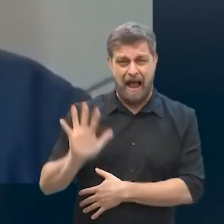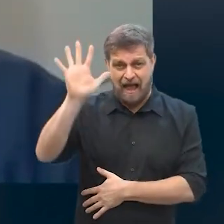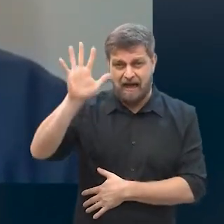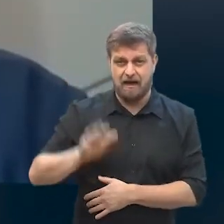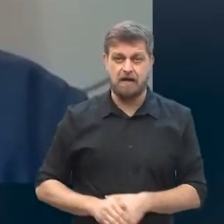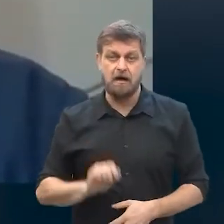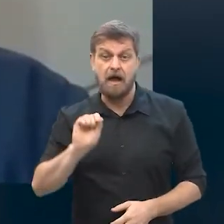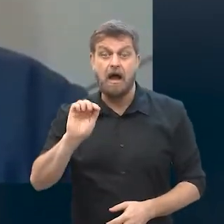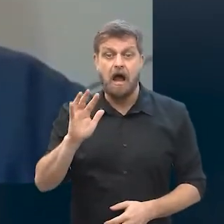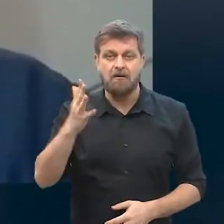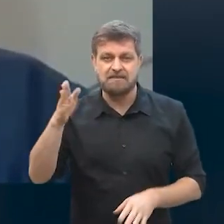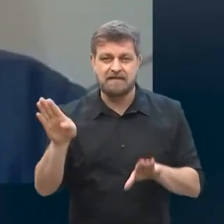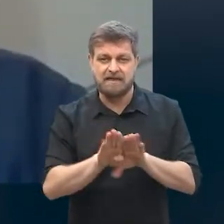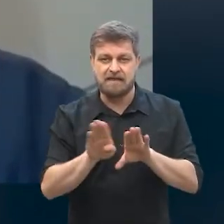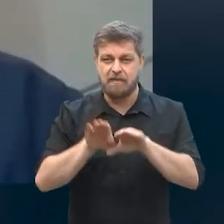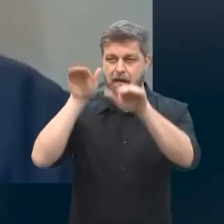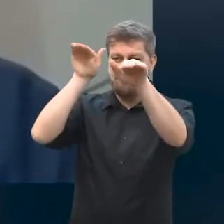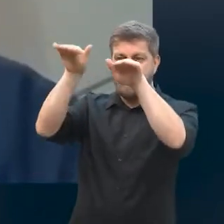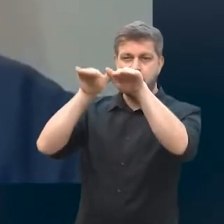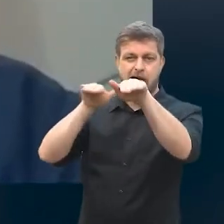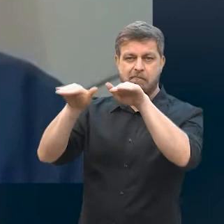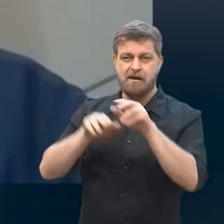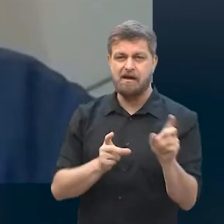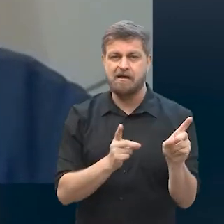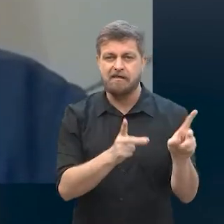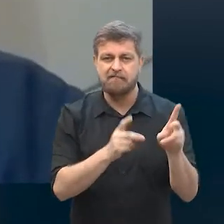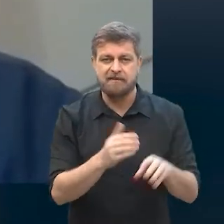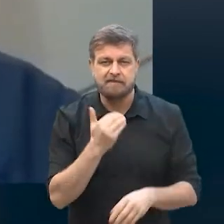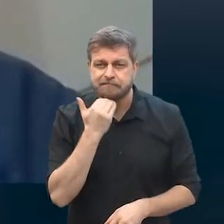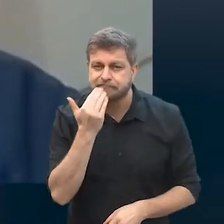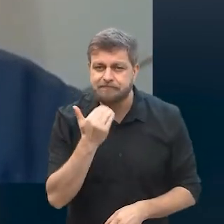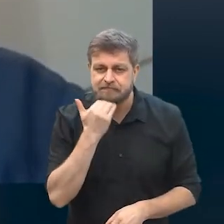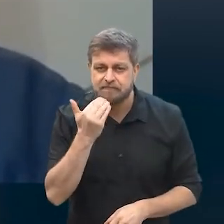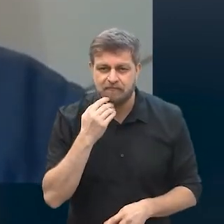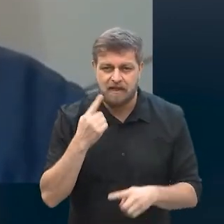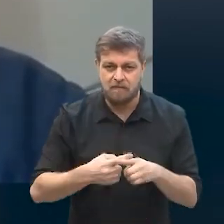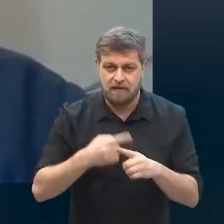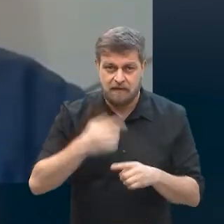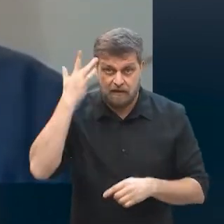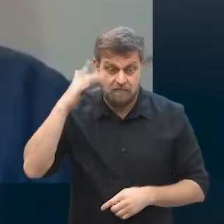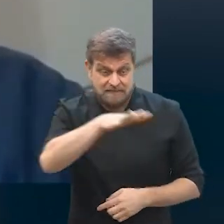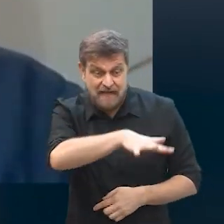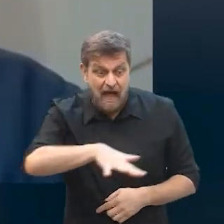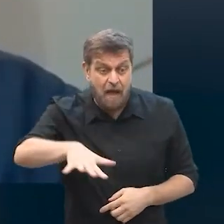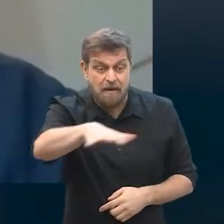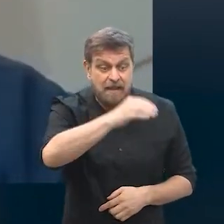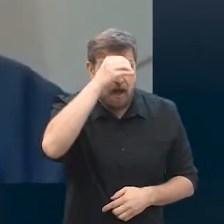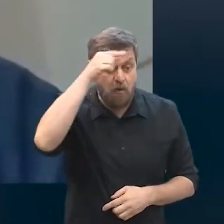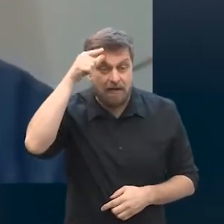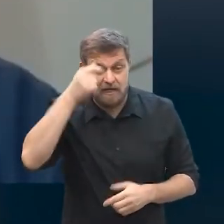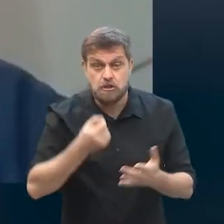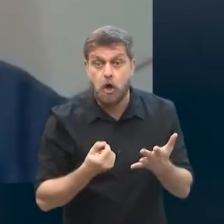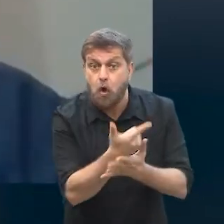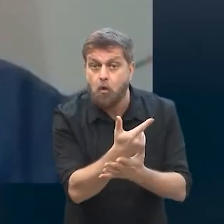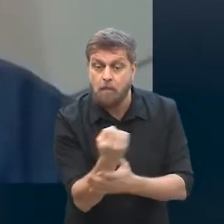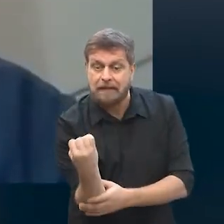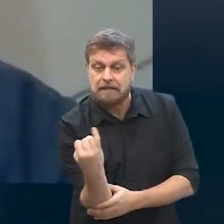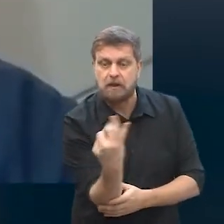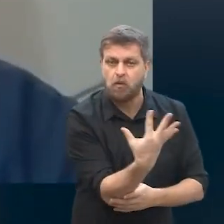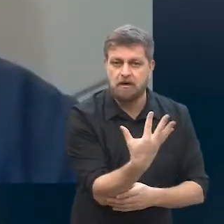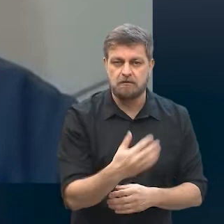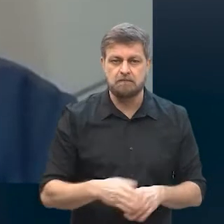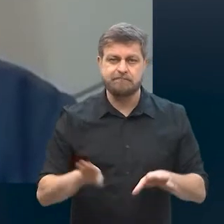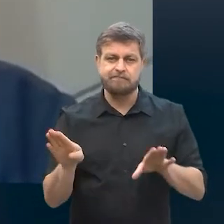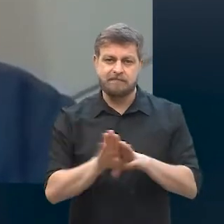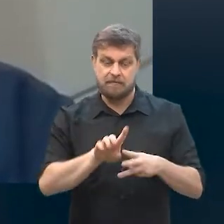possível você ficar com o estoque parado caso você não entenda qual é a real necessidade do teu cliente. É possível que